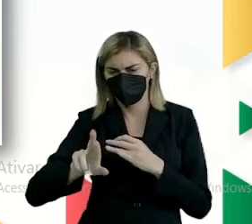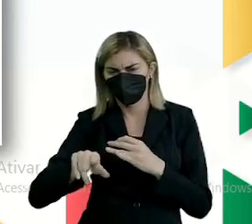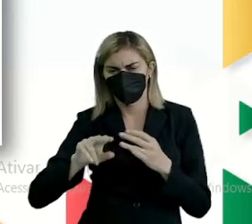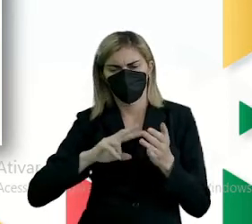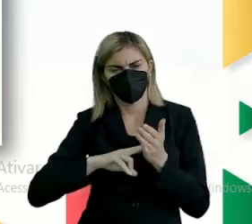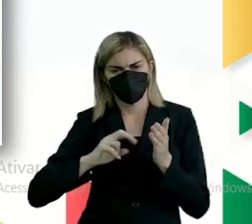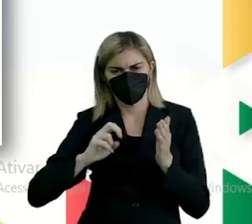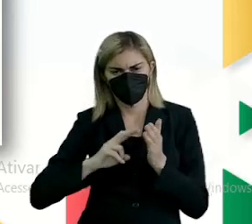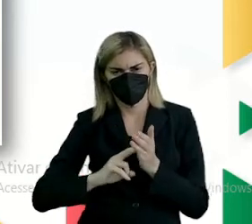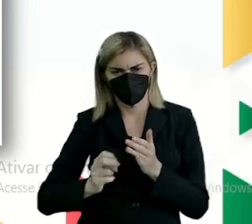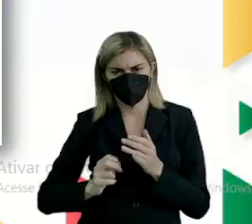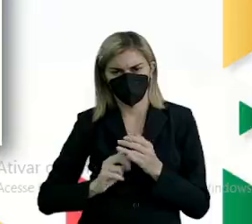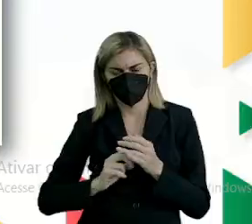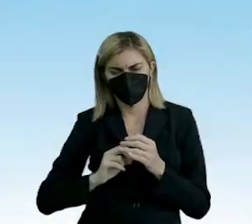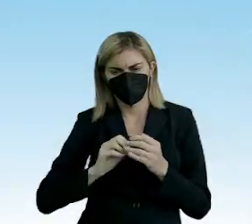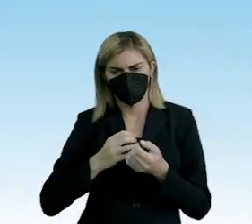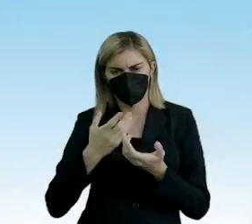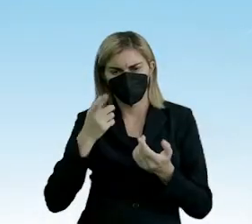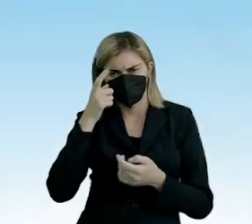verbal aí. Então, há uma